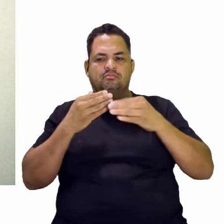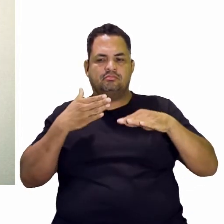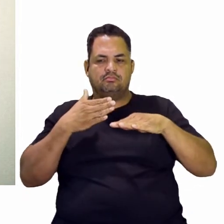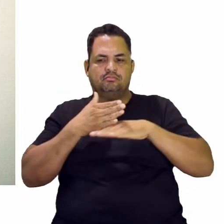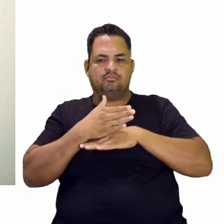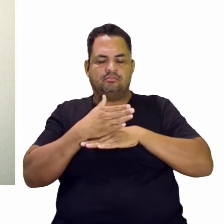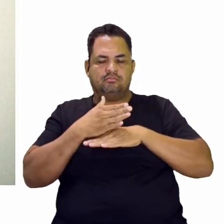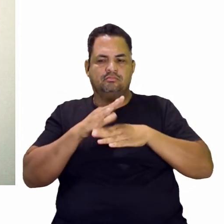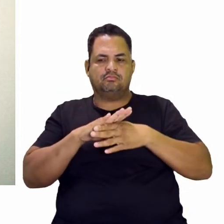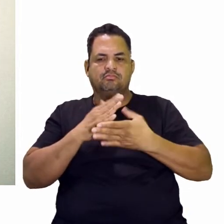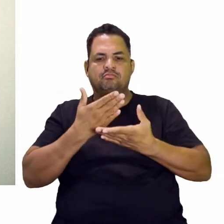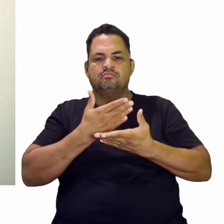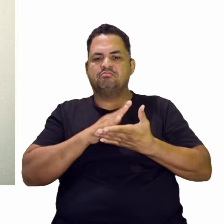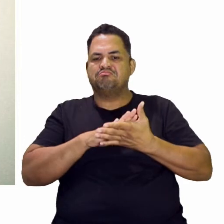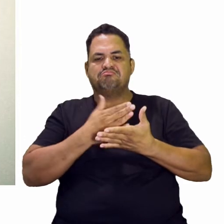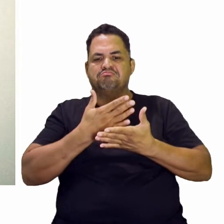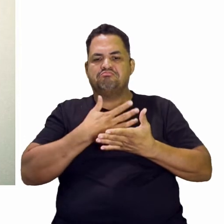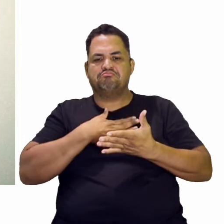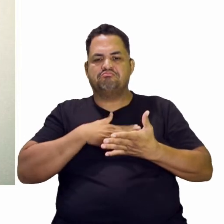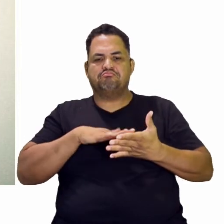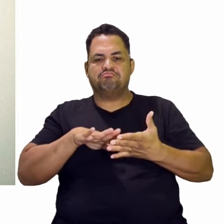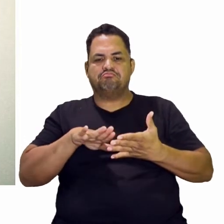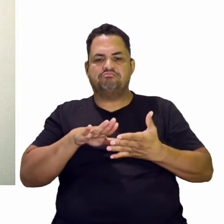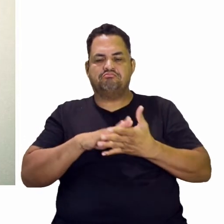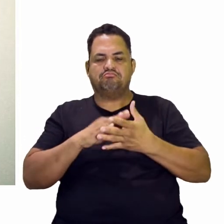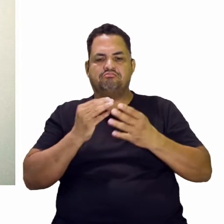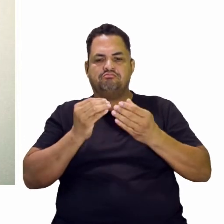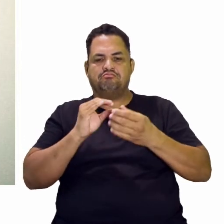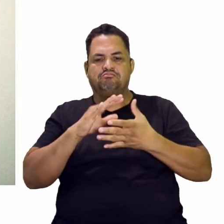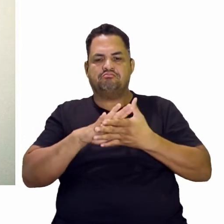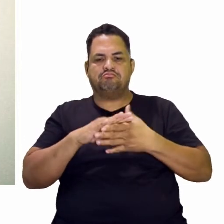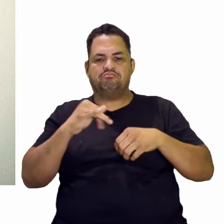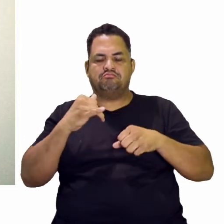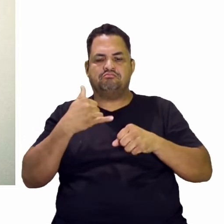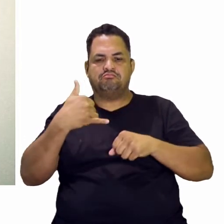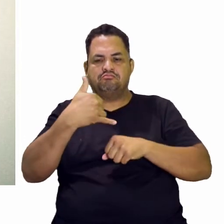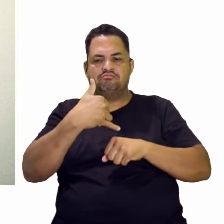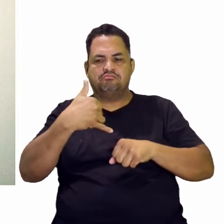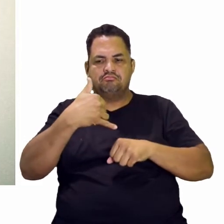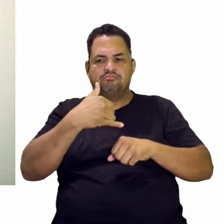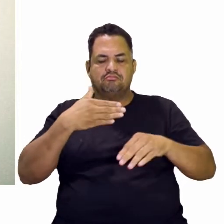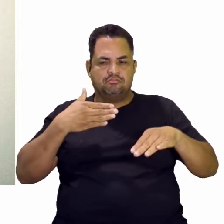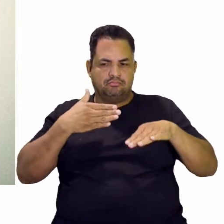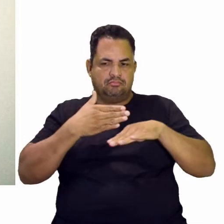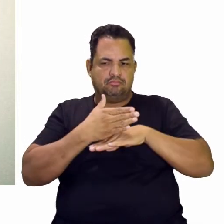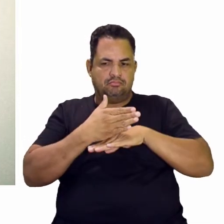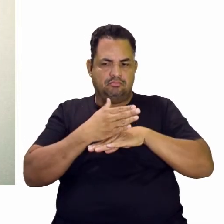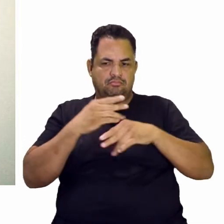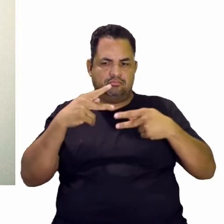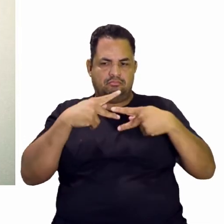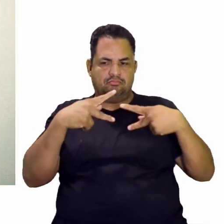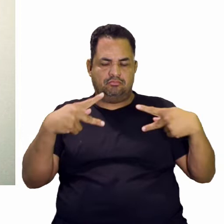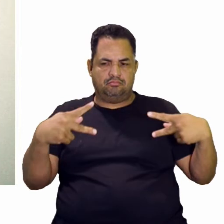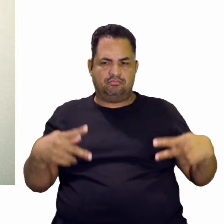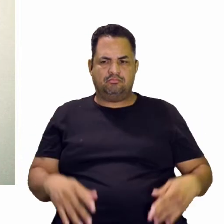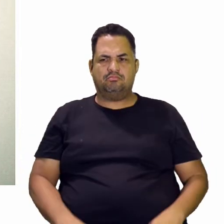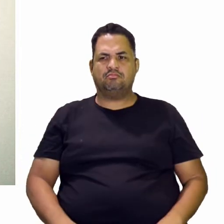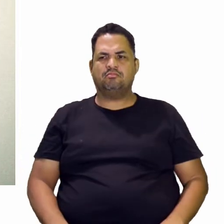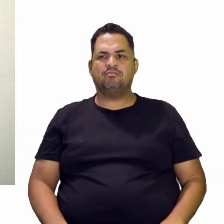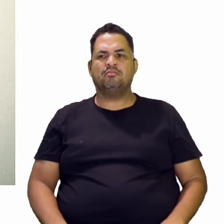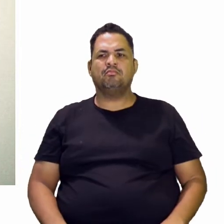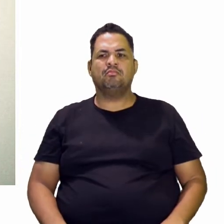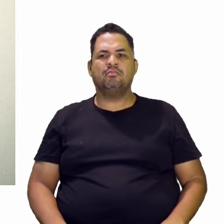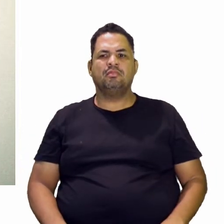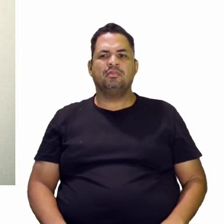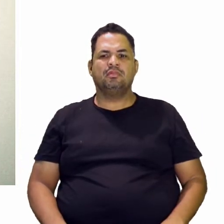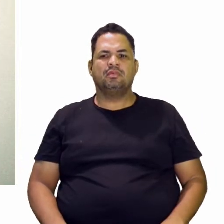elas não gostam de gordura. Aí elas vão atravessar por meio dessas proteínas. A gente vai chegar lá, mais pra frente, tá bom?